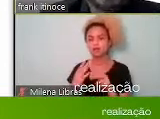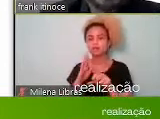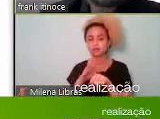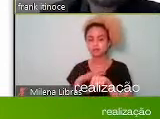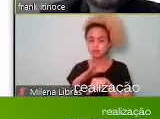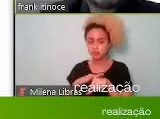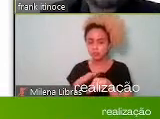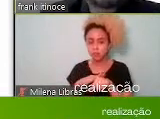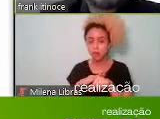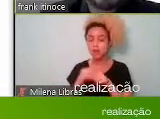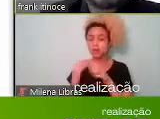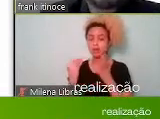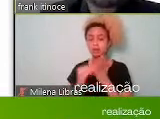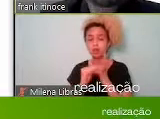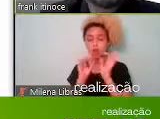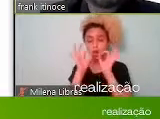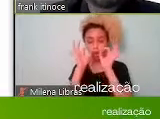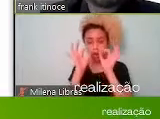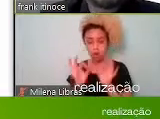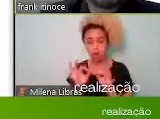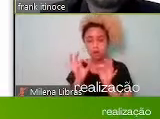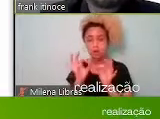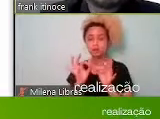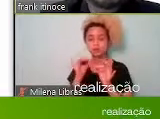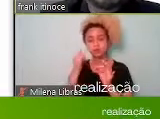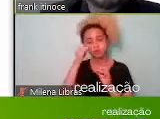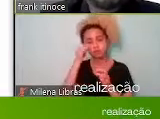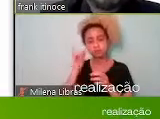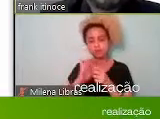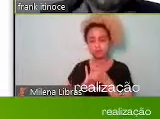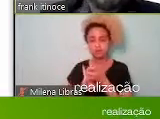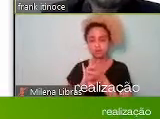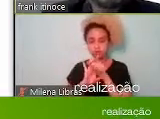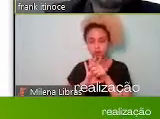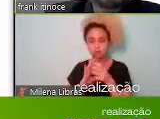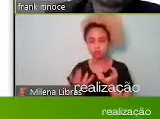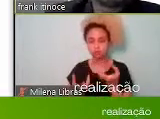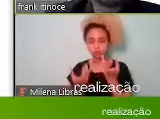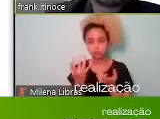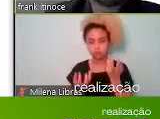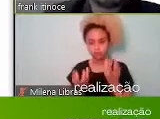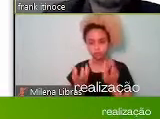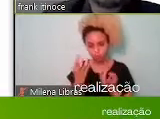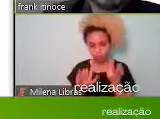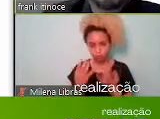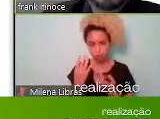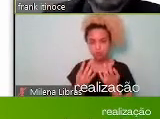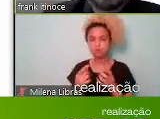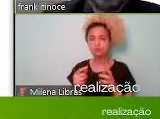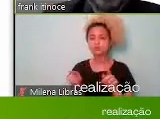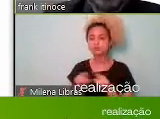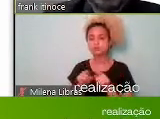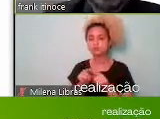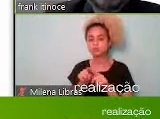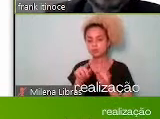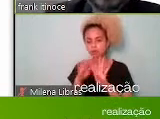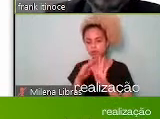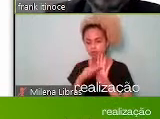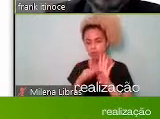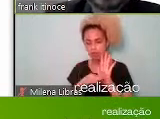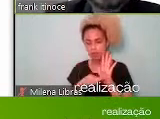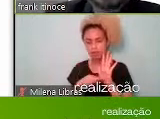dimensionar, instalar corretamente as medidas de segurança contra incêndio, conforme o disposto nas normas técnicas. Então,